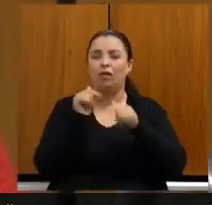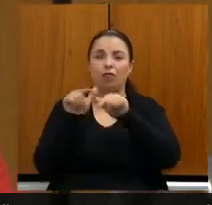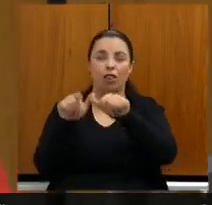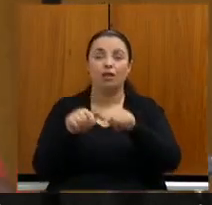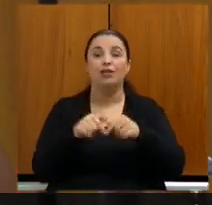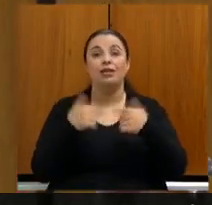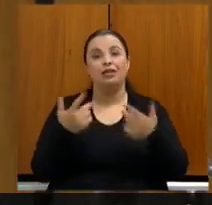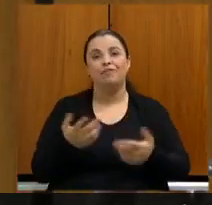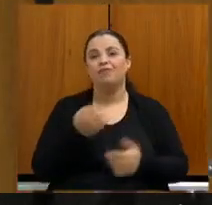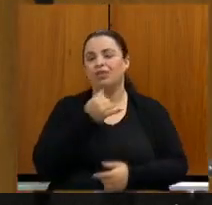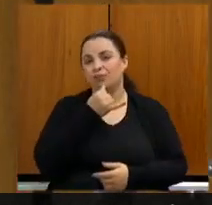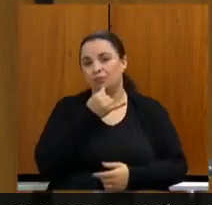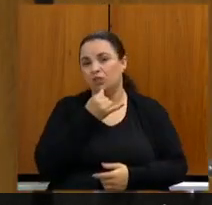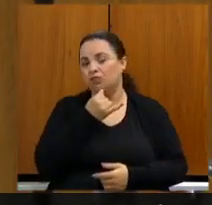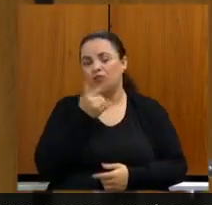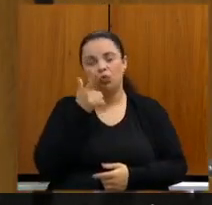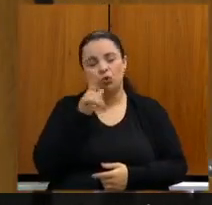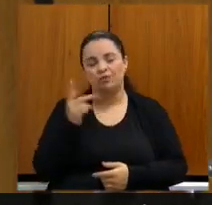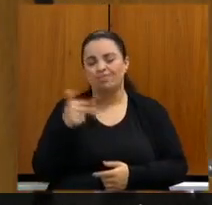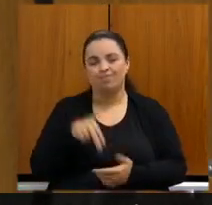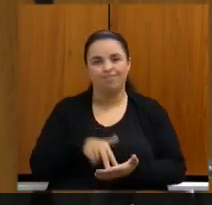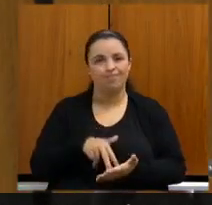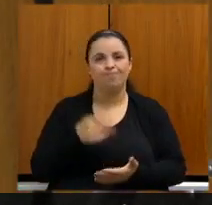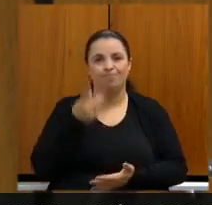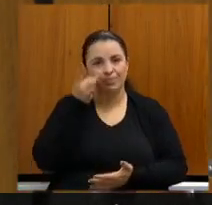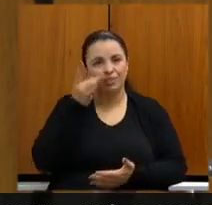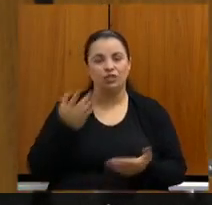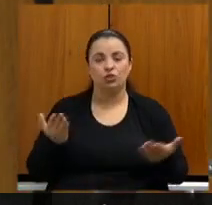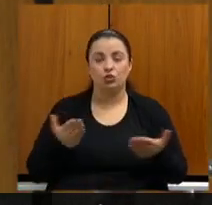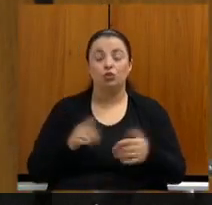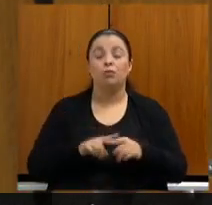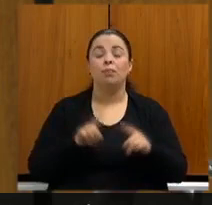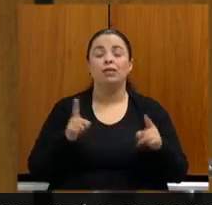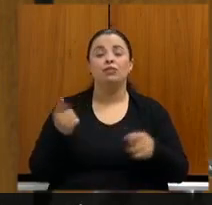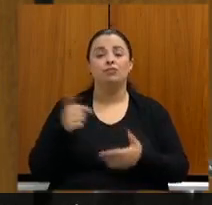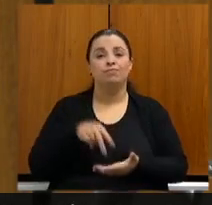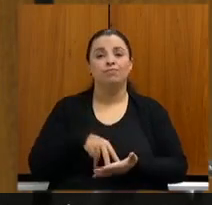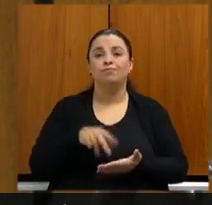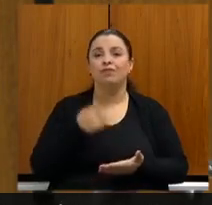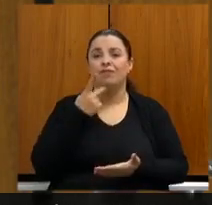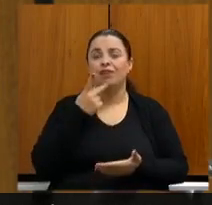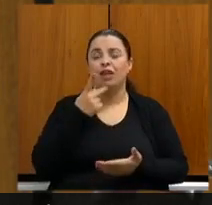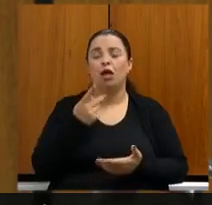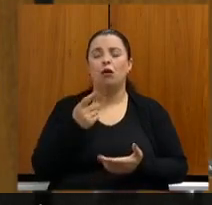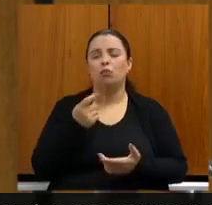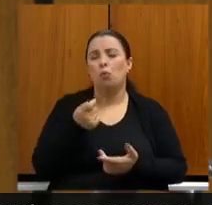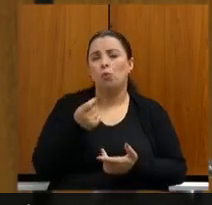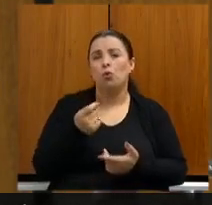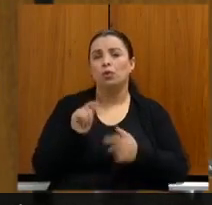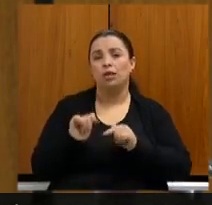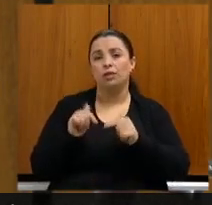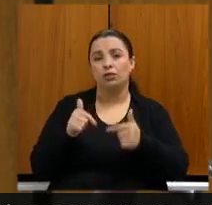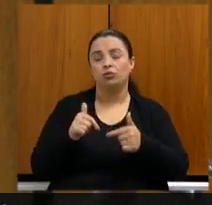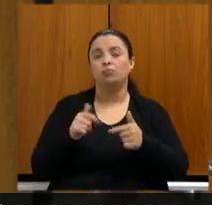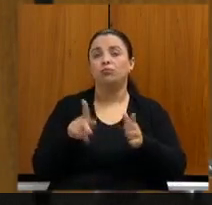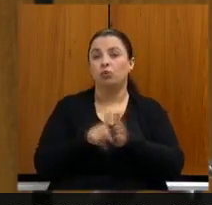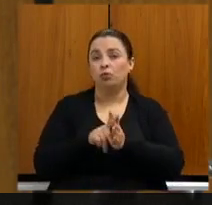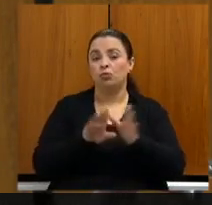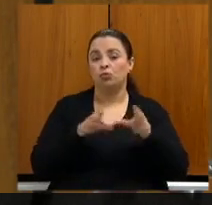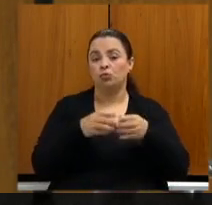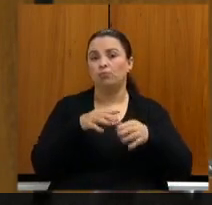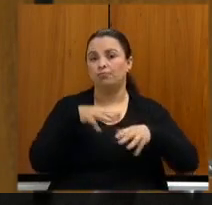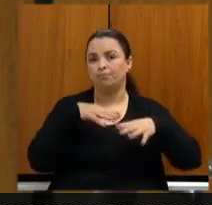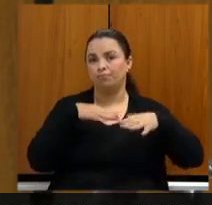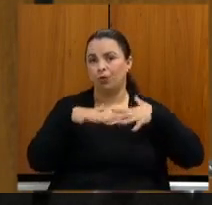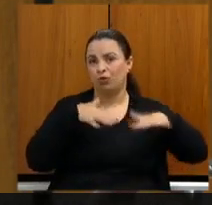conseguiu tá aqui hoje mas eu venho também para poder falar um pouco sobre as ações movimentos e importância da mesa de